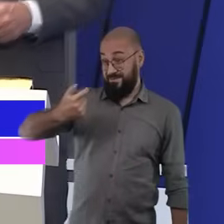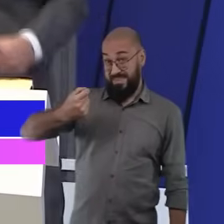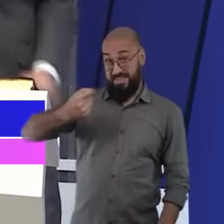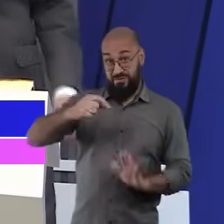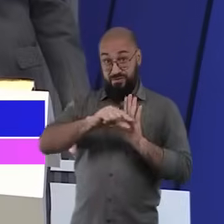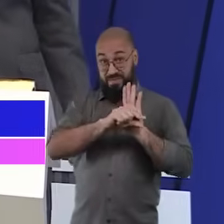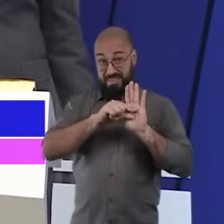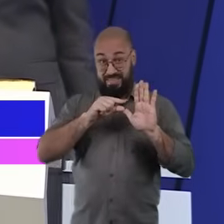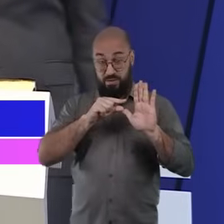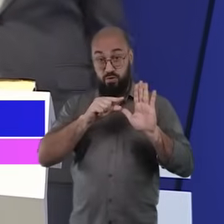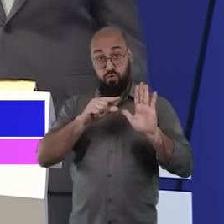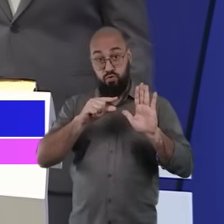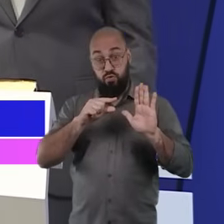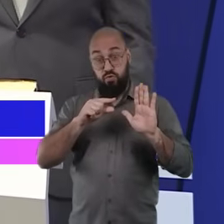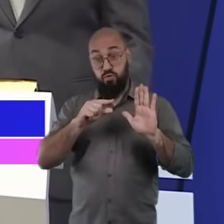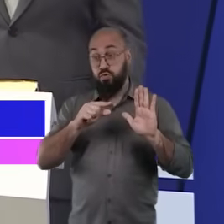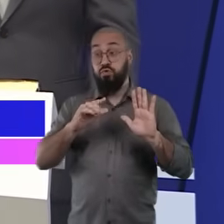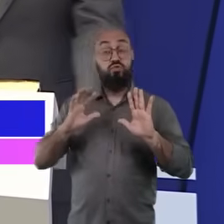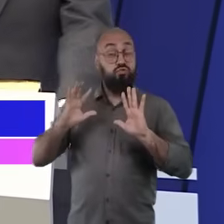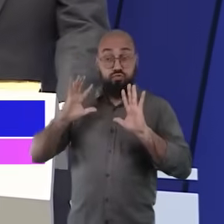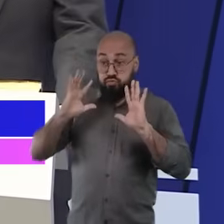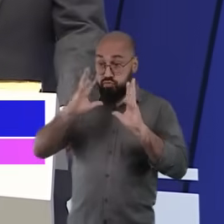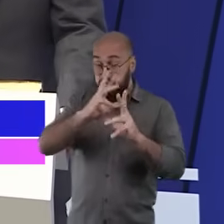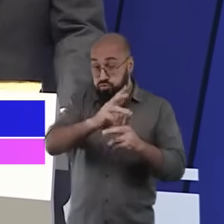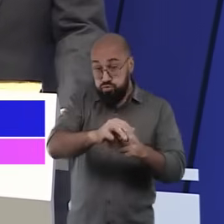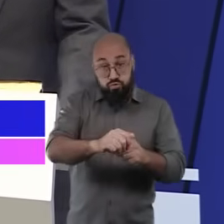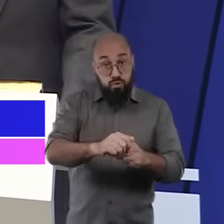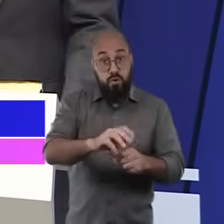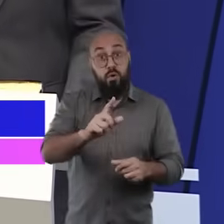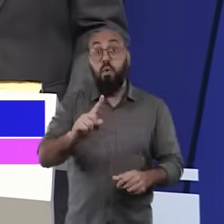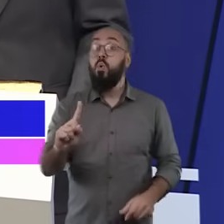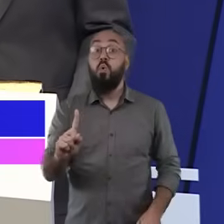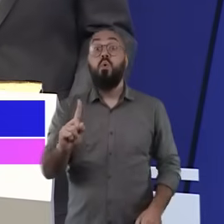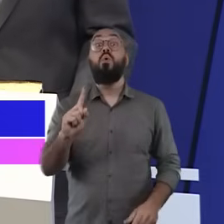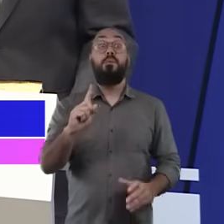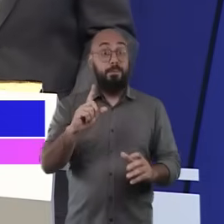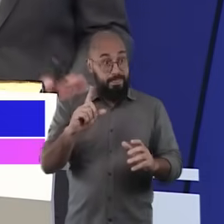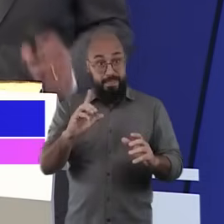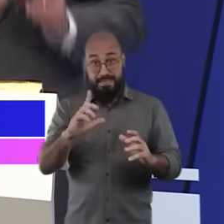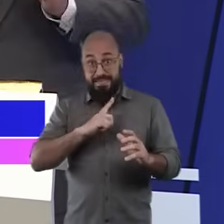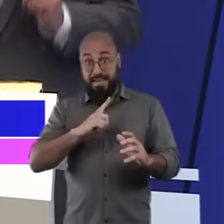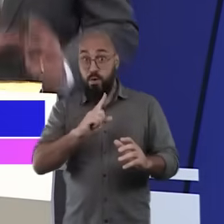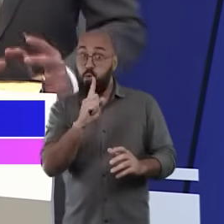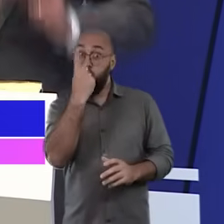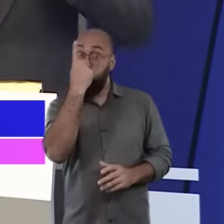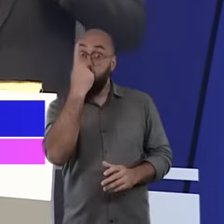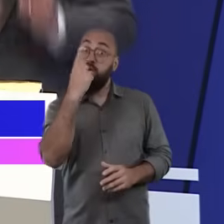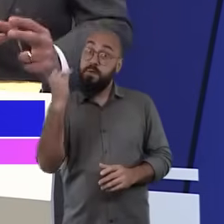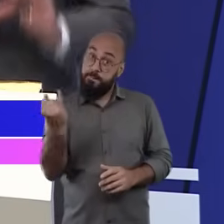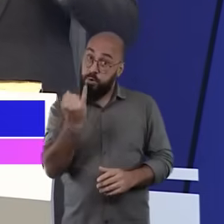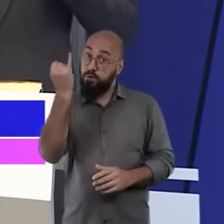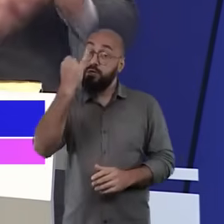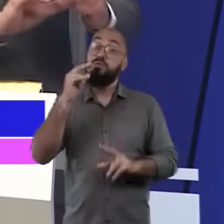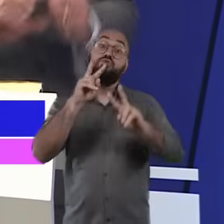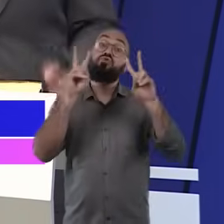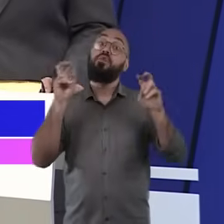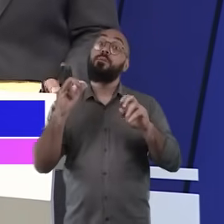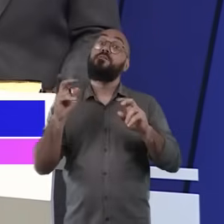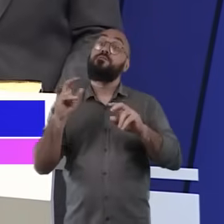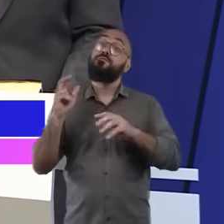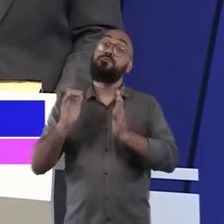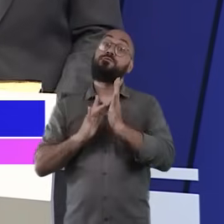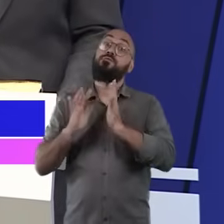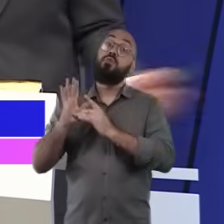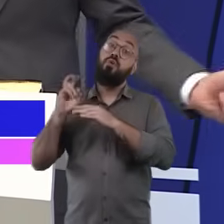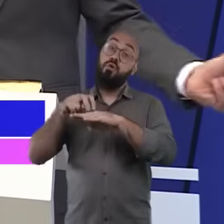falar sobre a volta de Jesus. Ou seja, é algo que está muito presente em toda a palavra